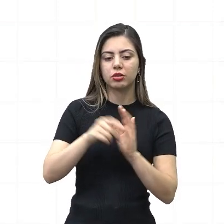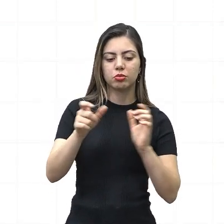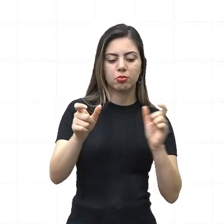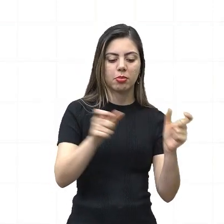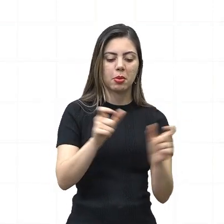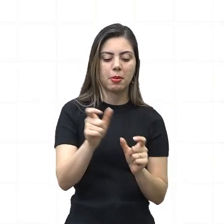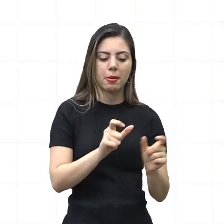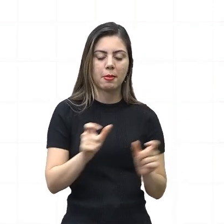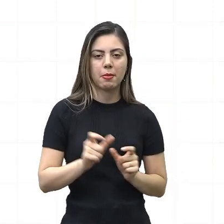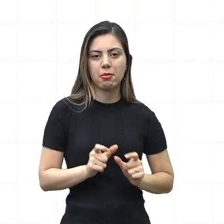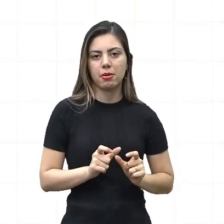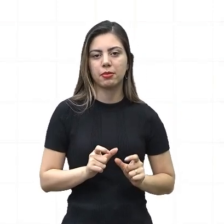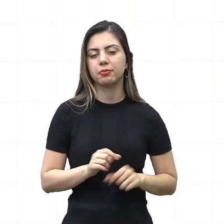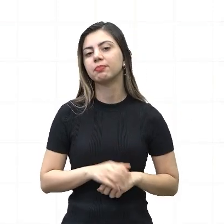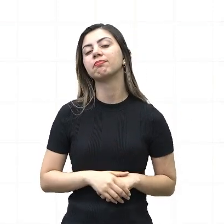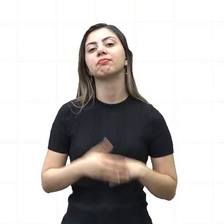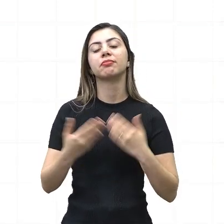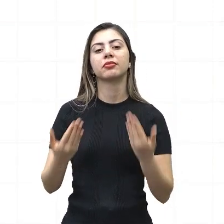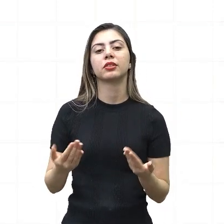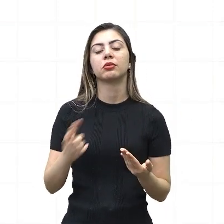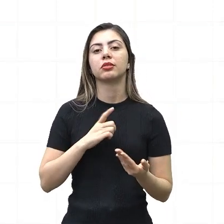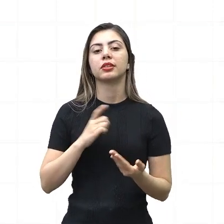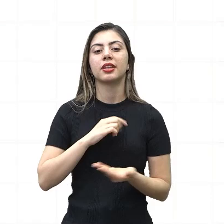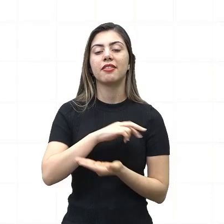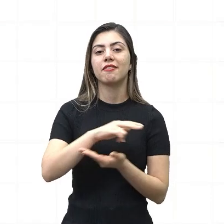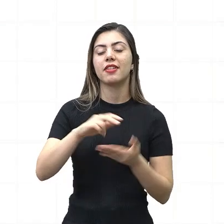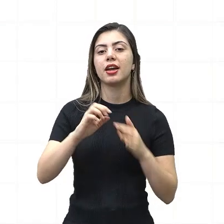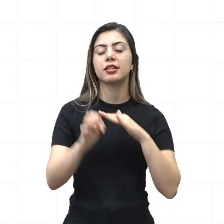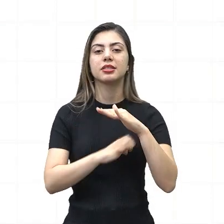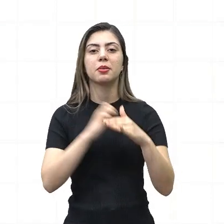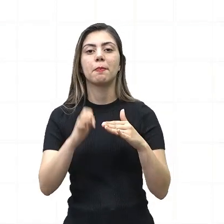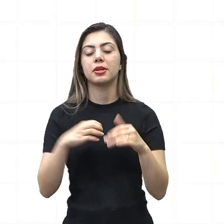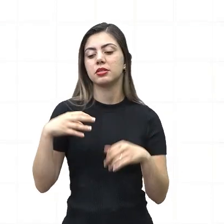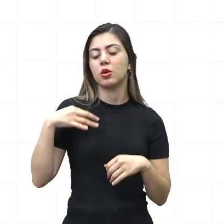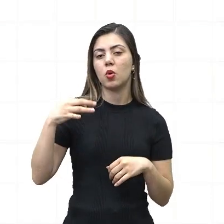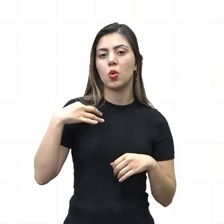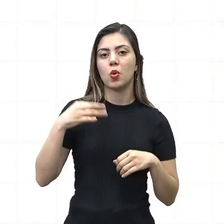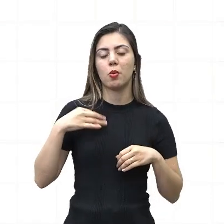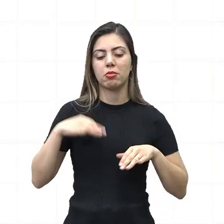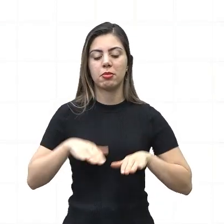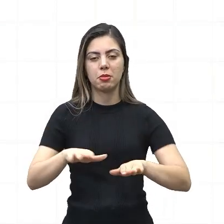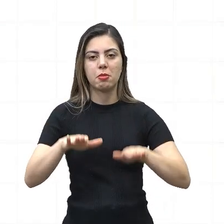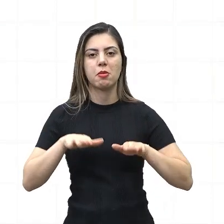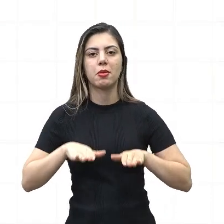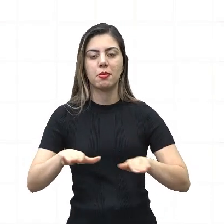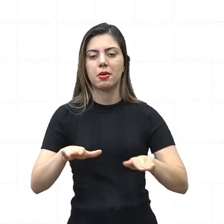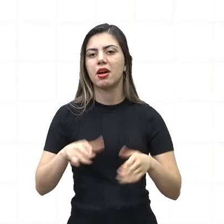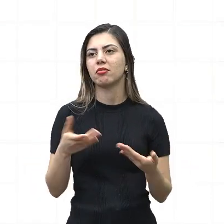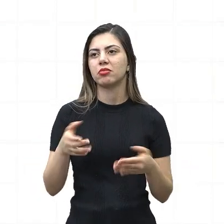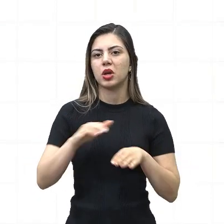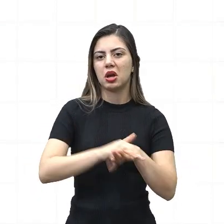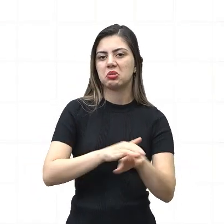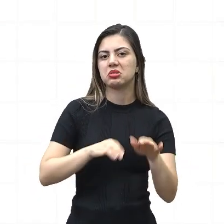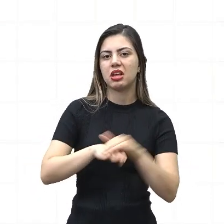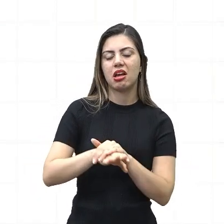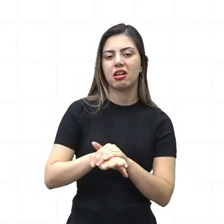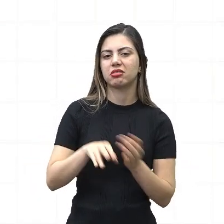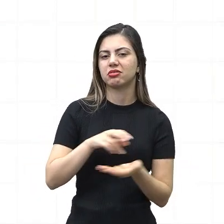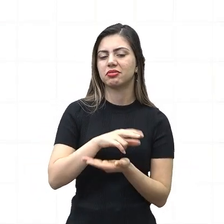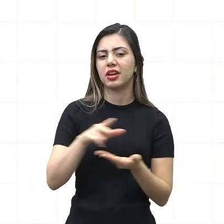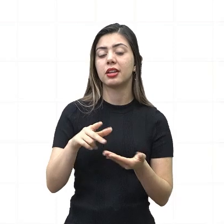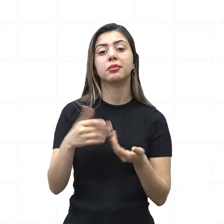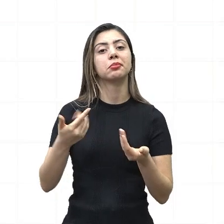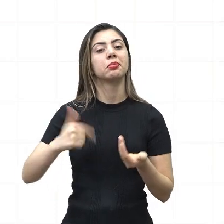gente tem ali a questão de ter muitas indústrias têxteis, né, de tecido, vestuário, etc., calçados, né?